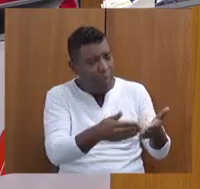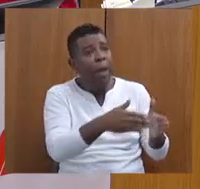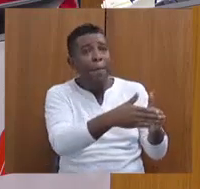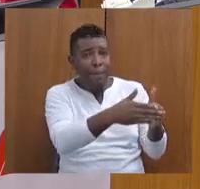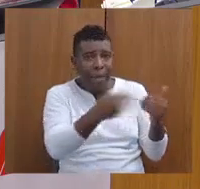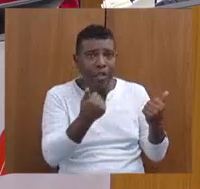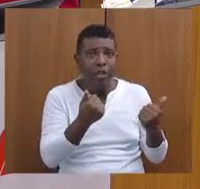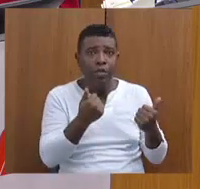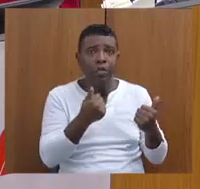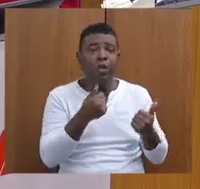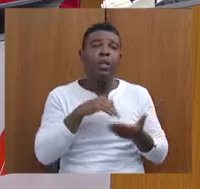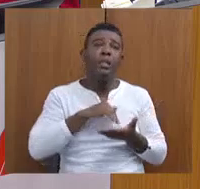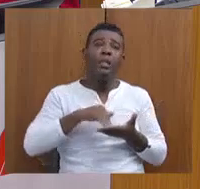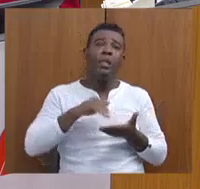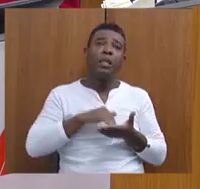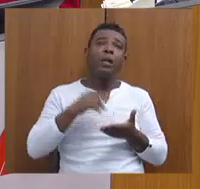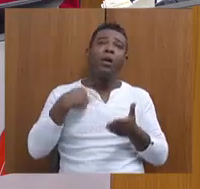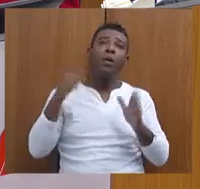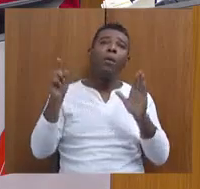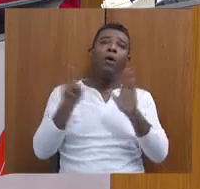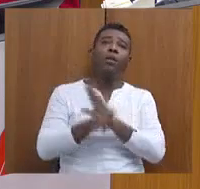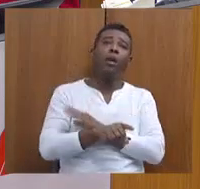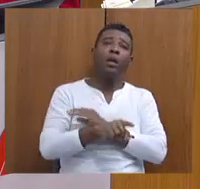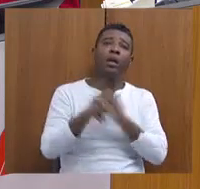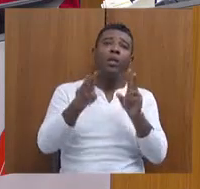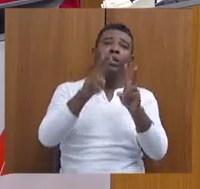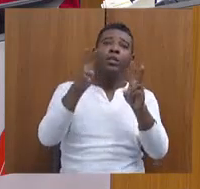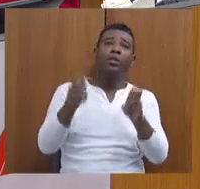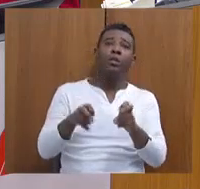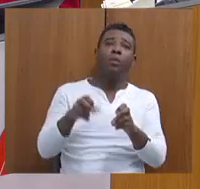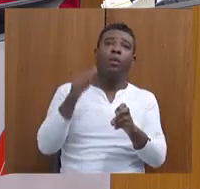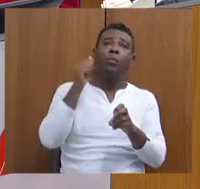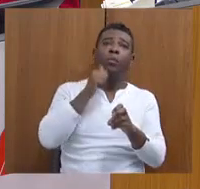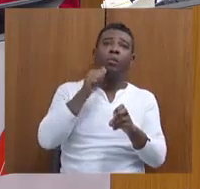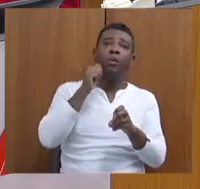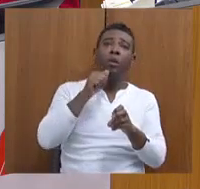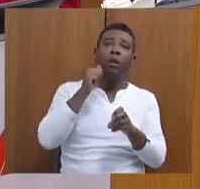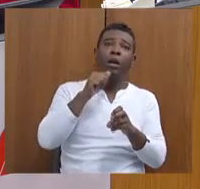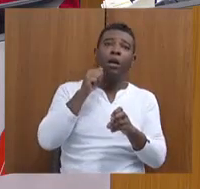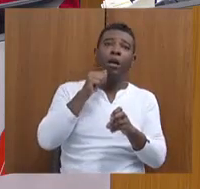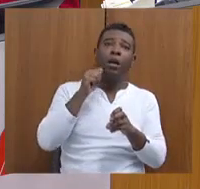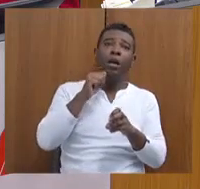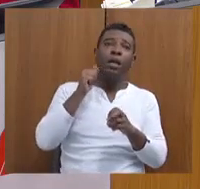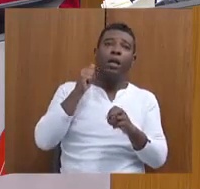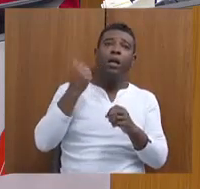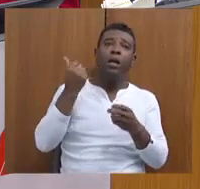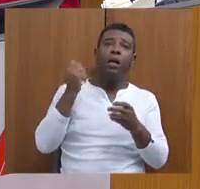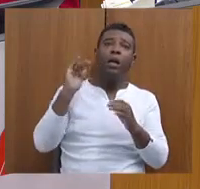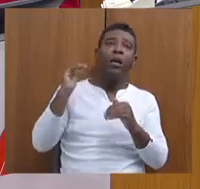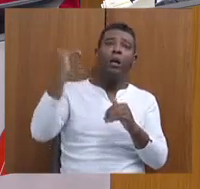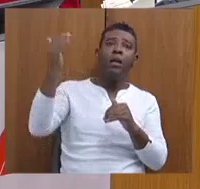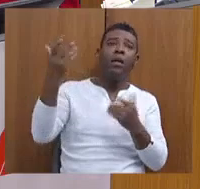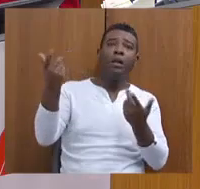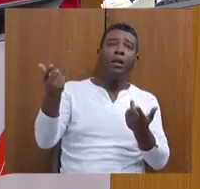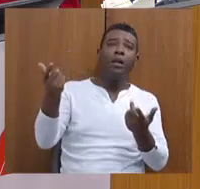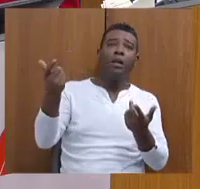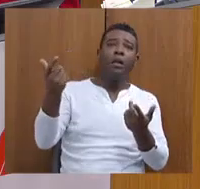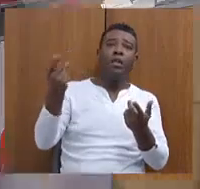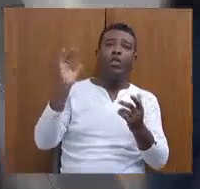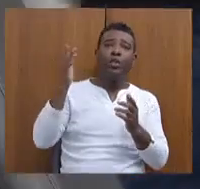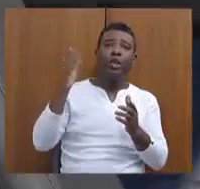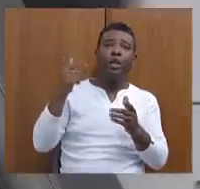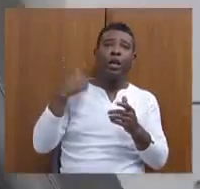secretário eu não perguntei sobre a emancipação da mulher o debate foi outro Eu não eu não disse que as coisas já